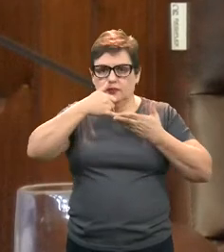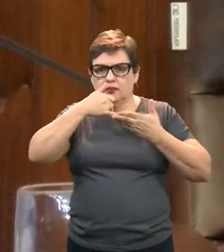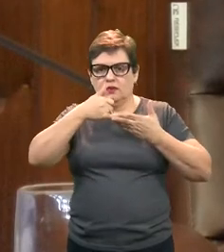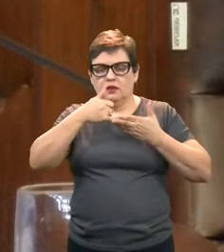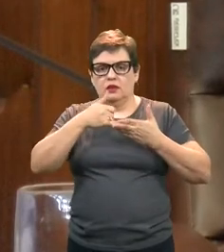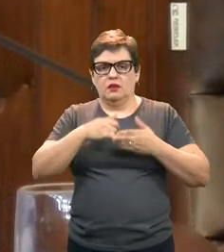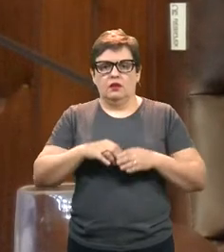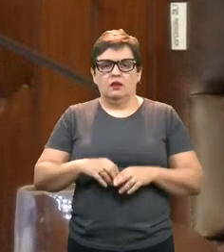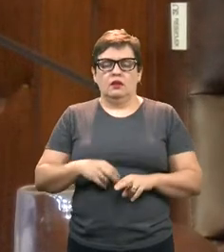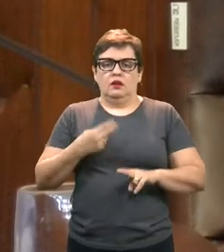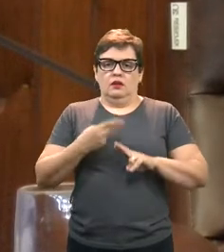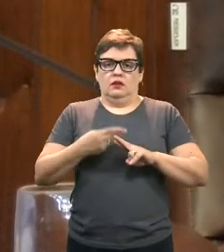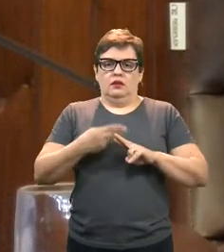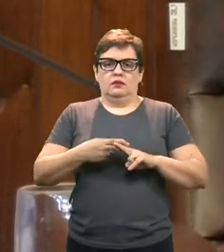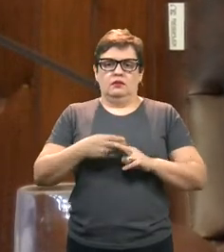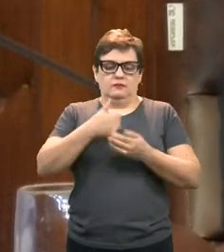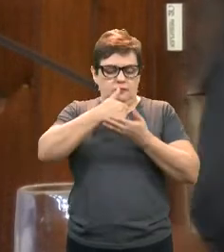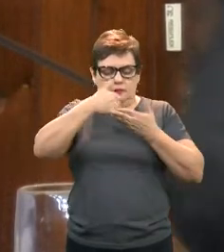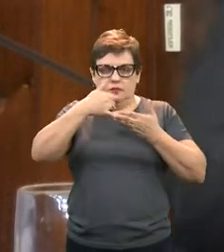de drogas por